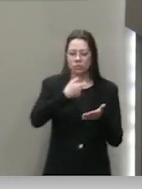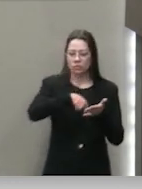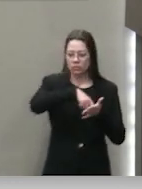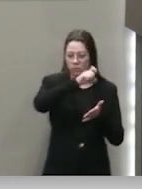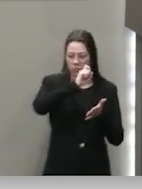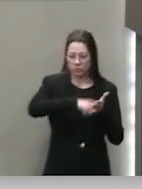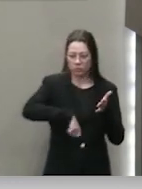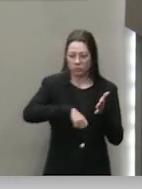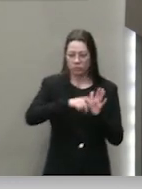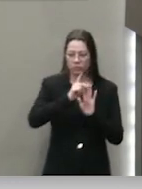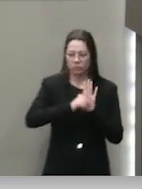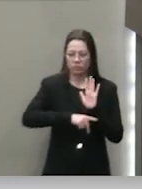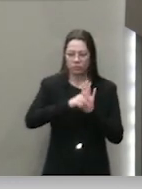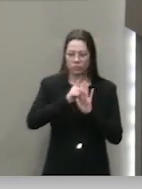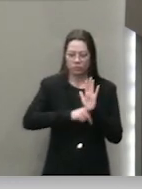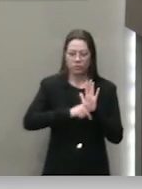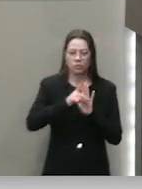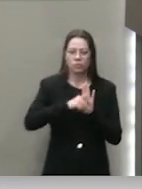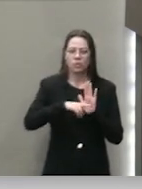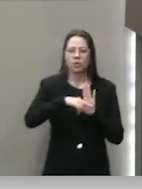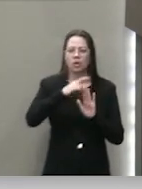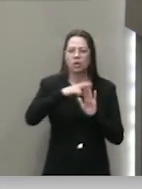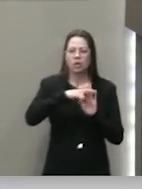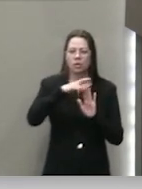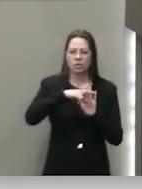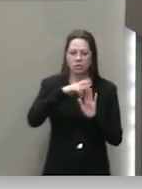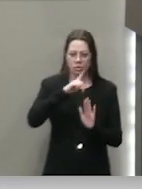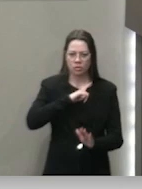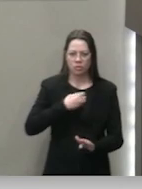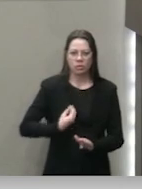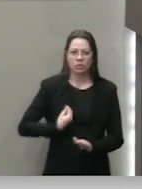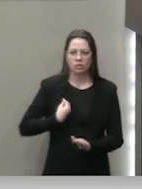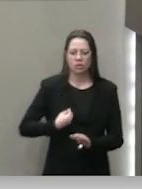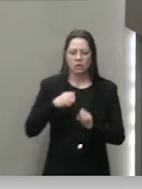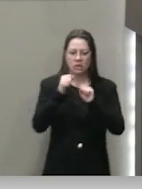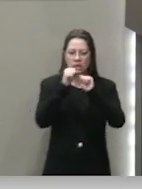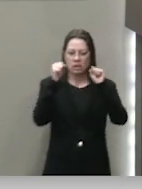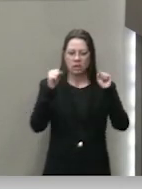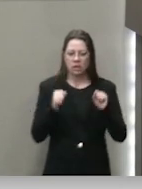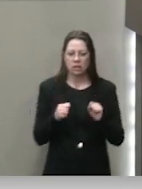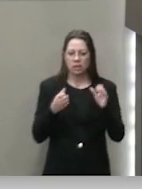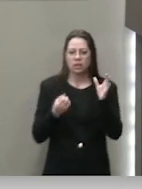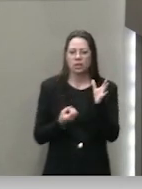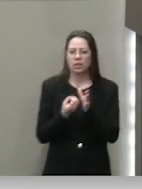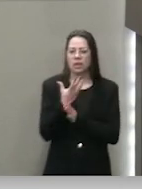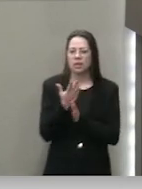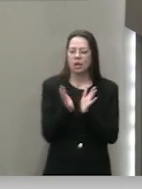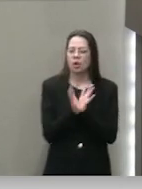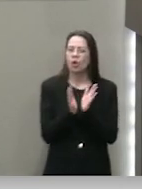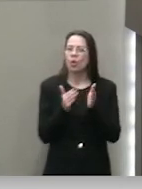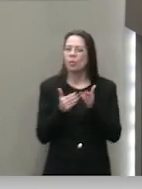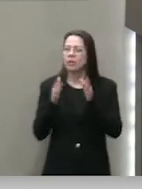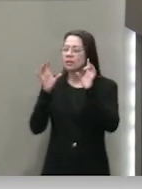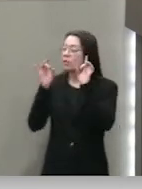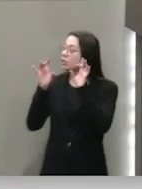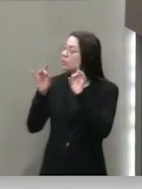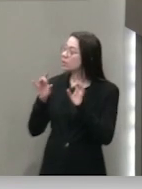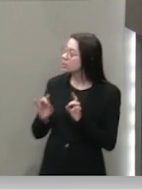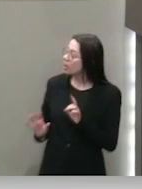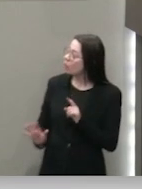assinem o projeto de resolução que está no sistema, que cria a Comissão Especial